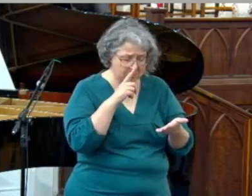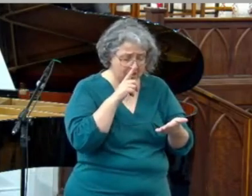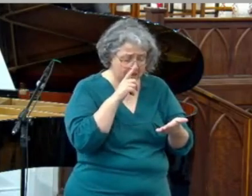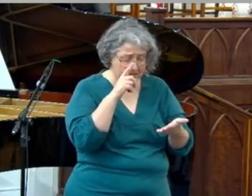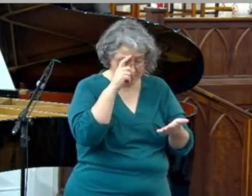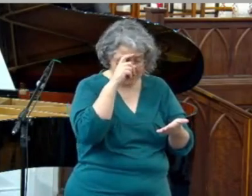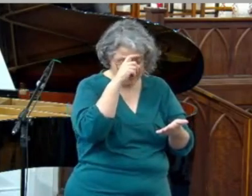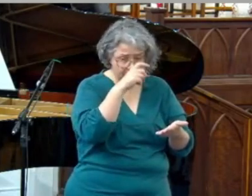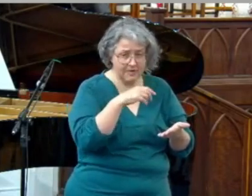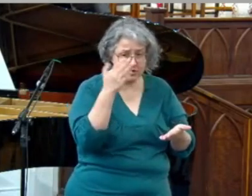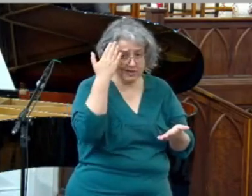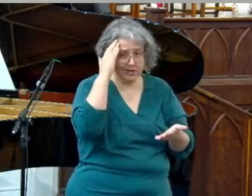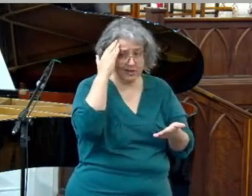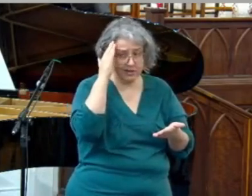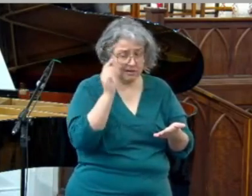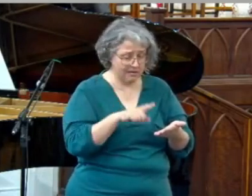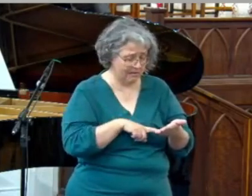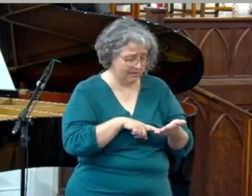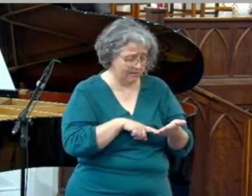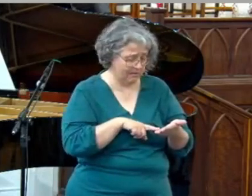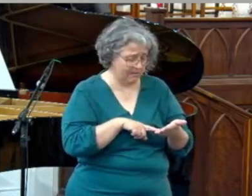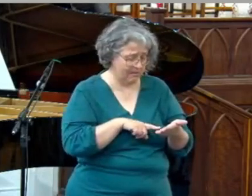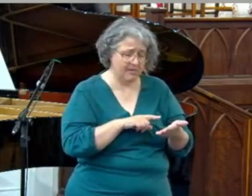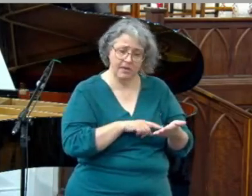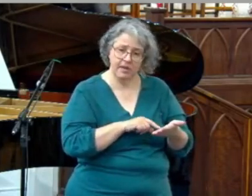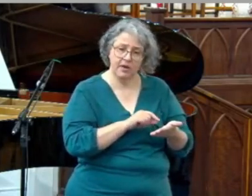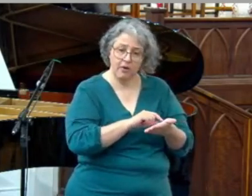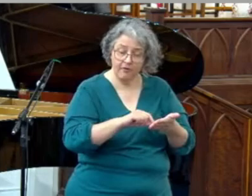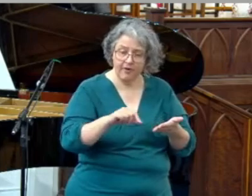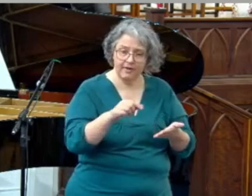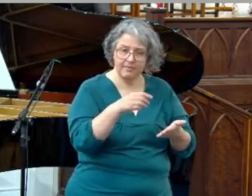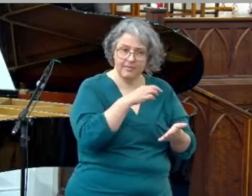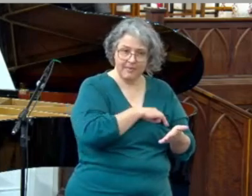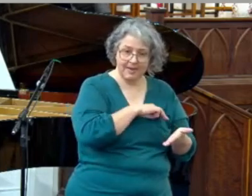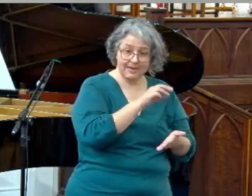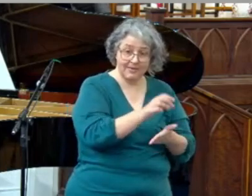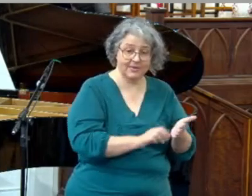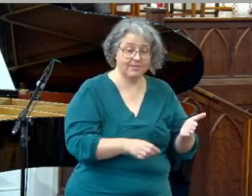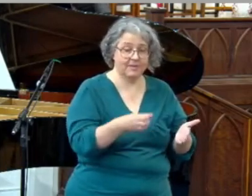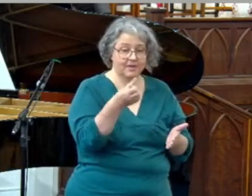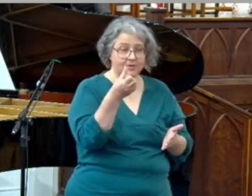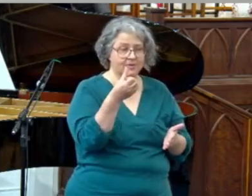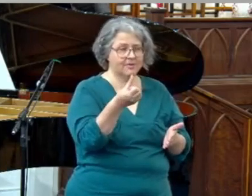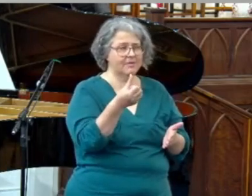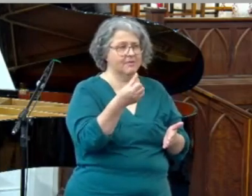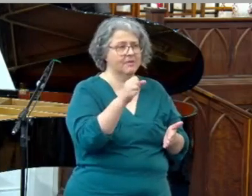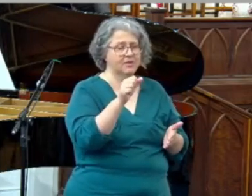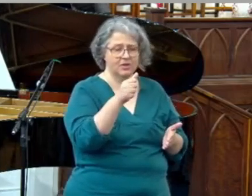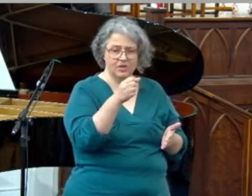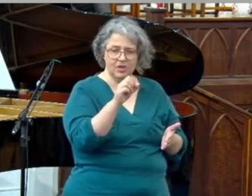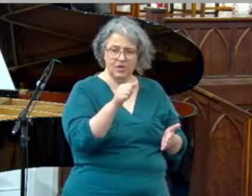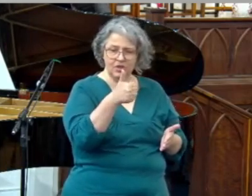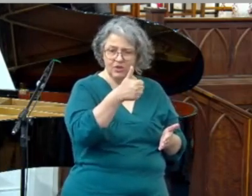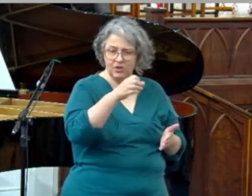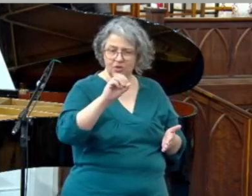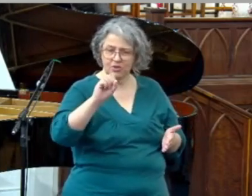Por exemplo, no Evangelho de Mateus, no capítulo 18, versos 8 e 9, nós podemos